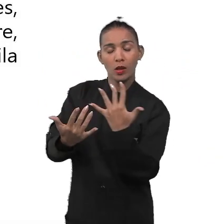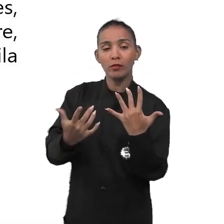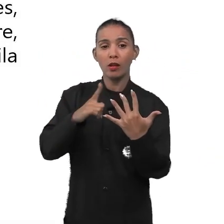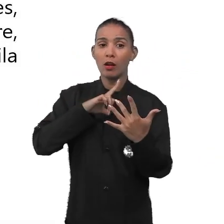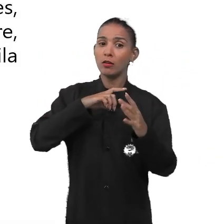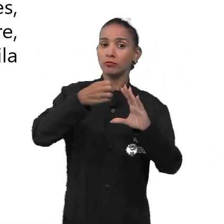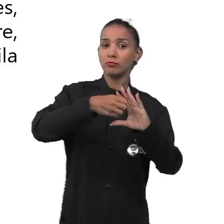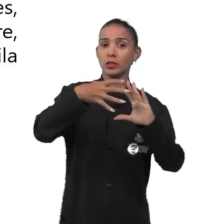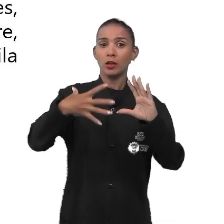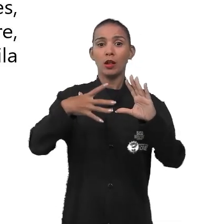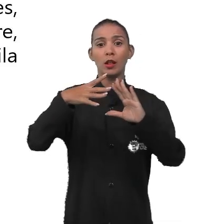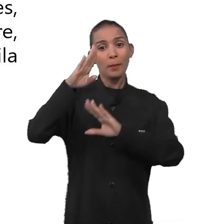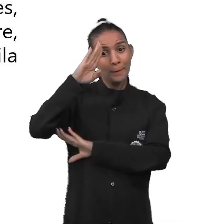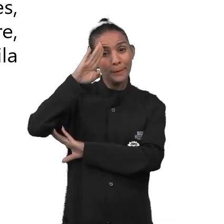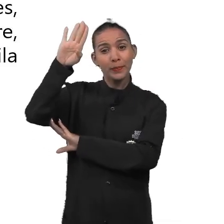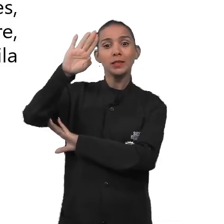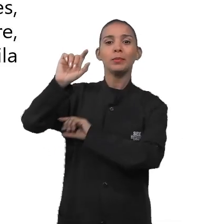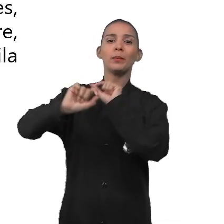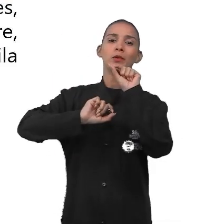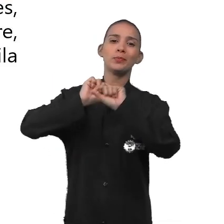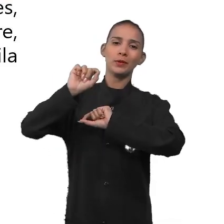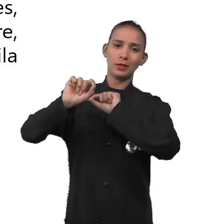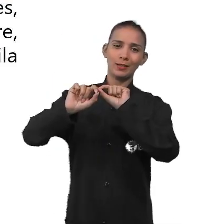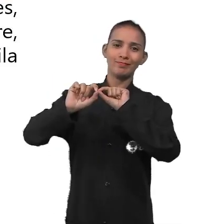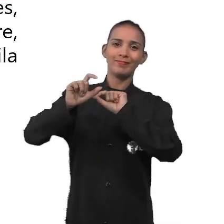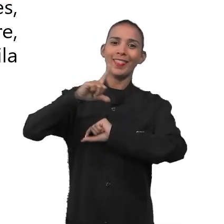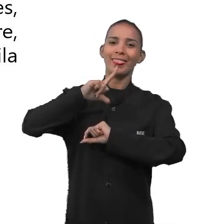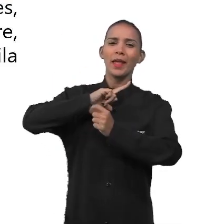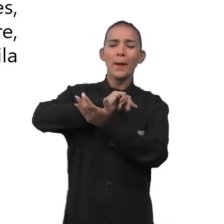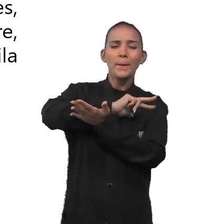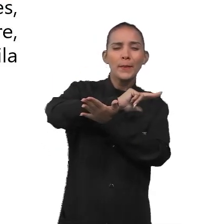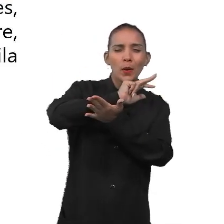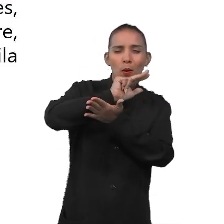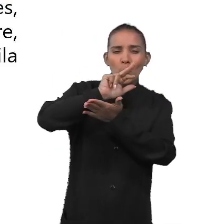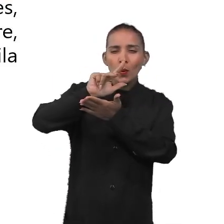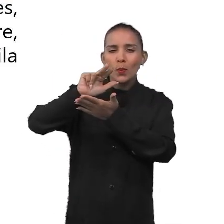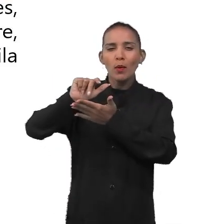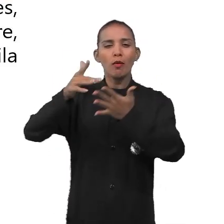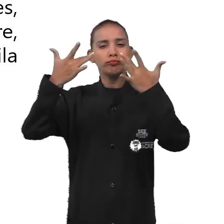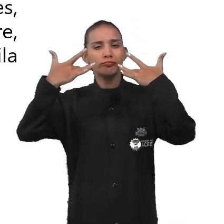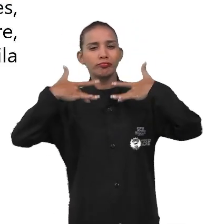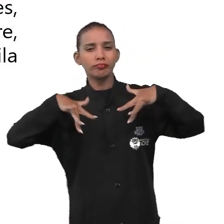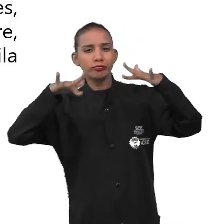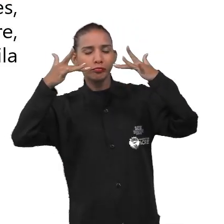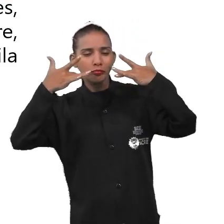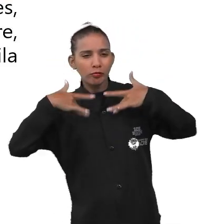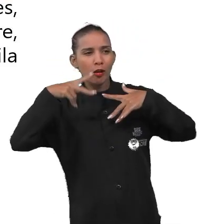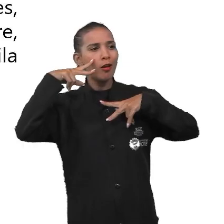caracterizada principalmente por diferentes paisagens naturais